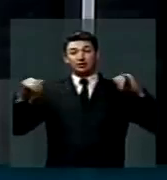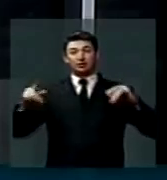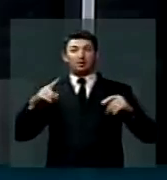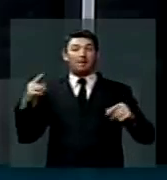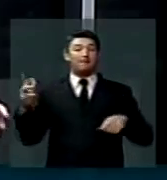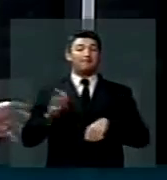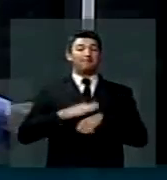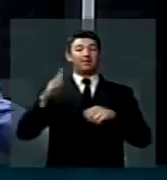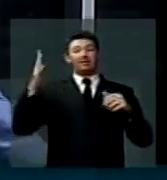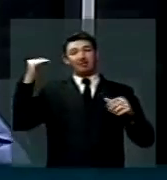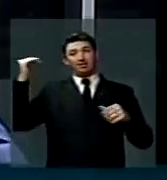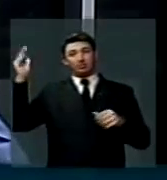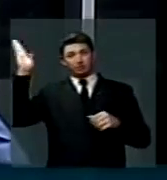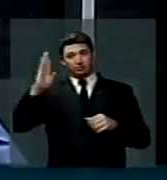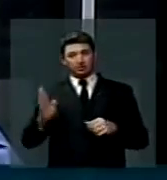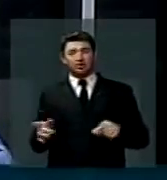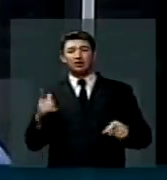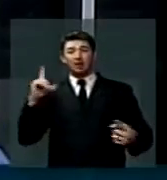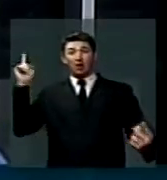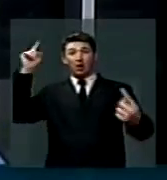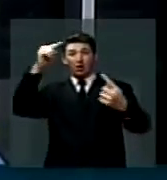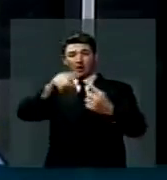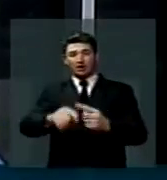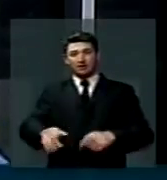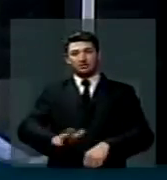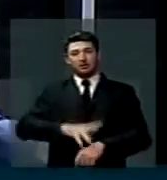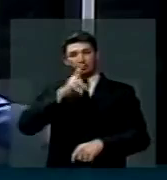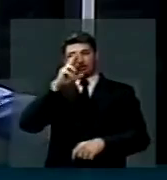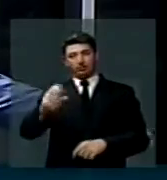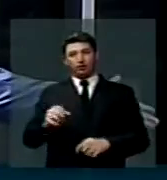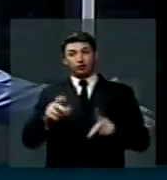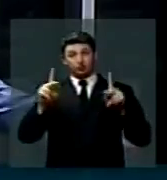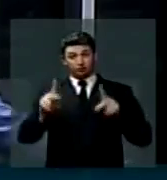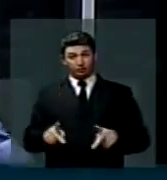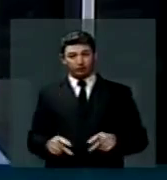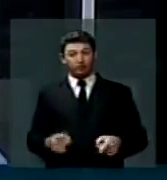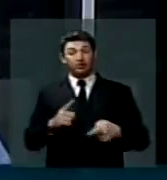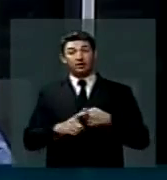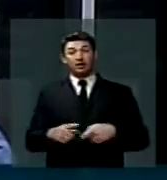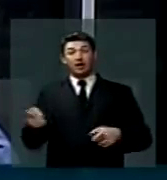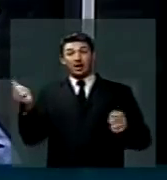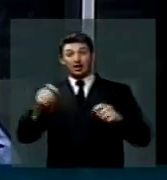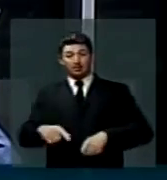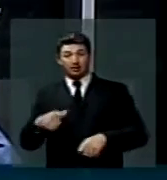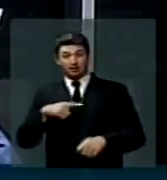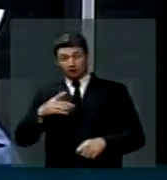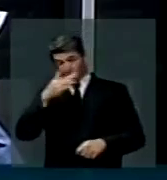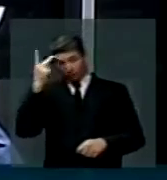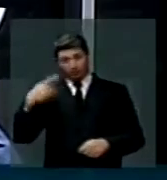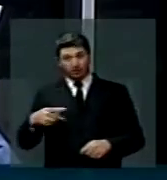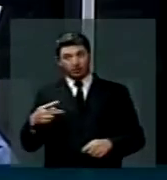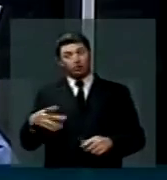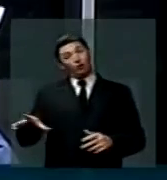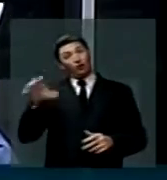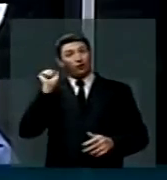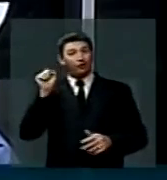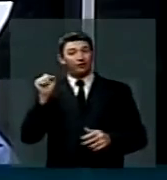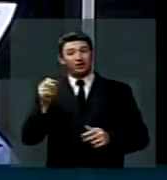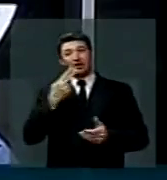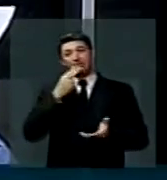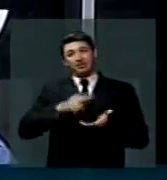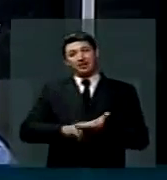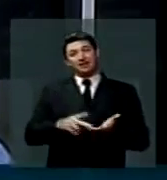popular do Brasil e de maior alcance de público. Isso pela capacidade do ser humano que tem de ouvir a mensagem sonora